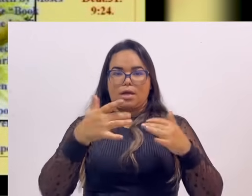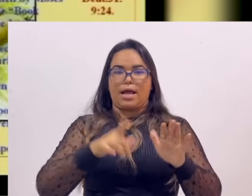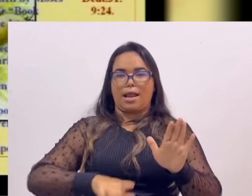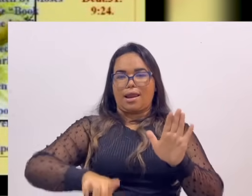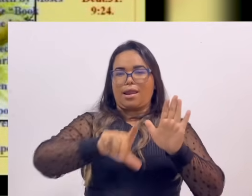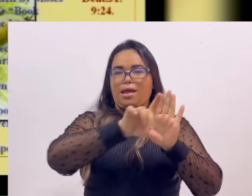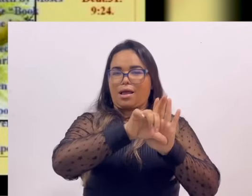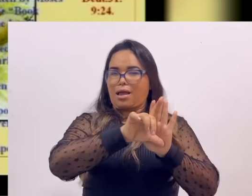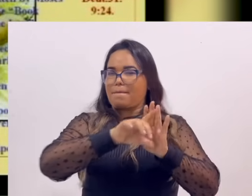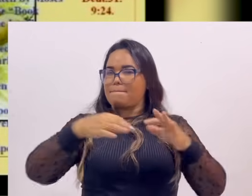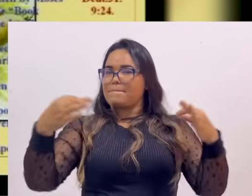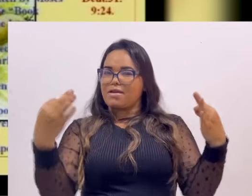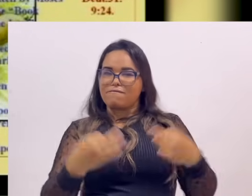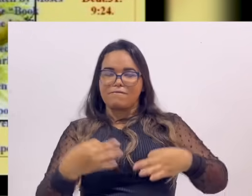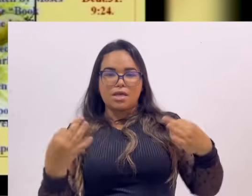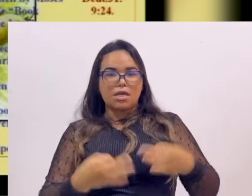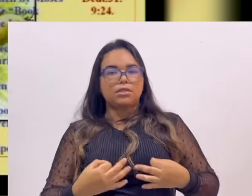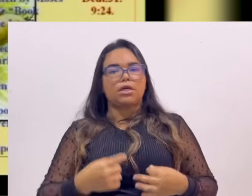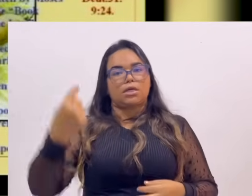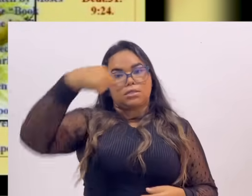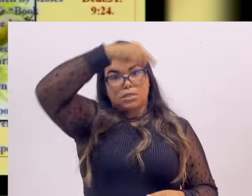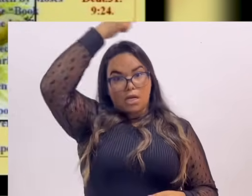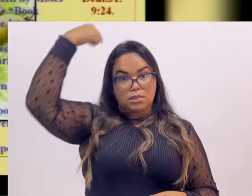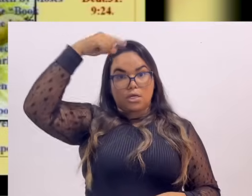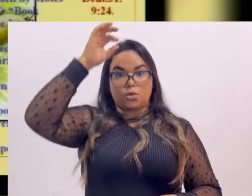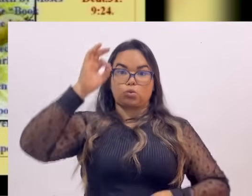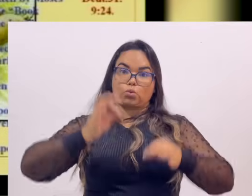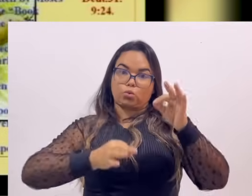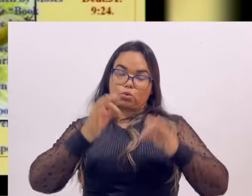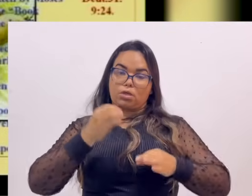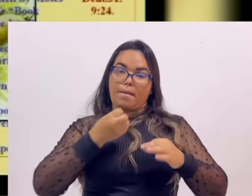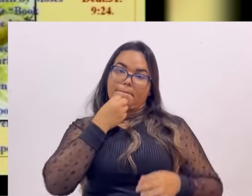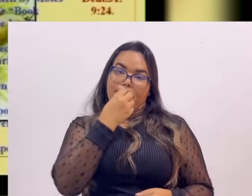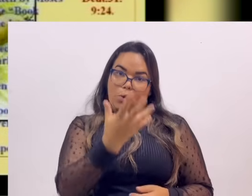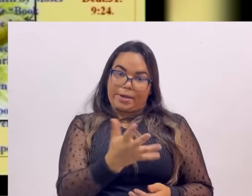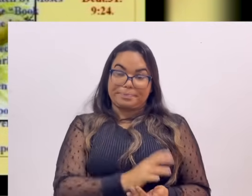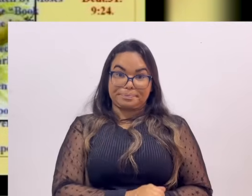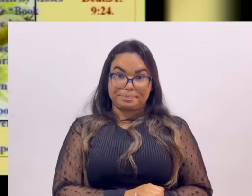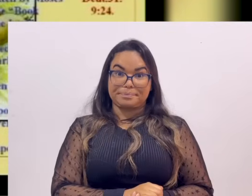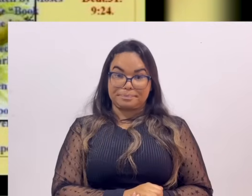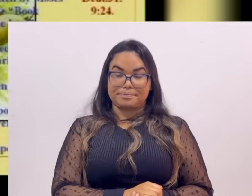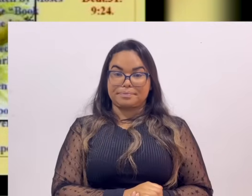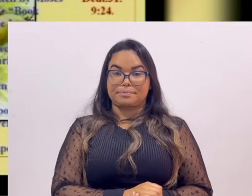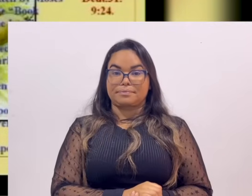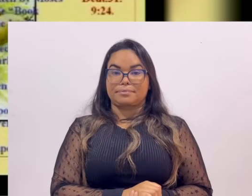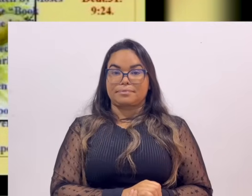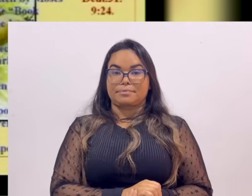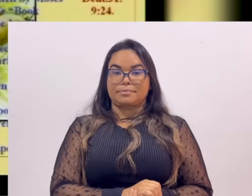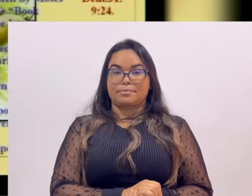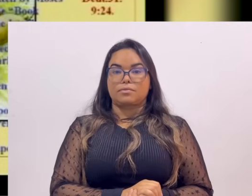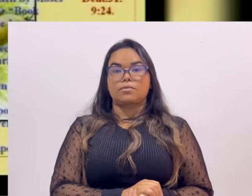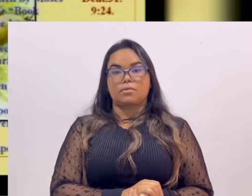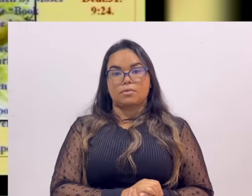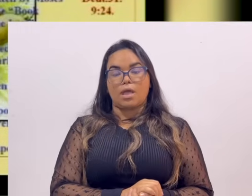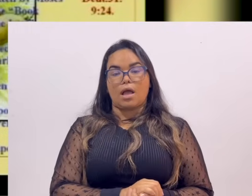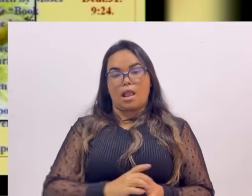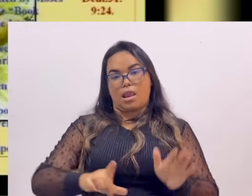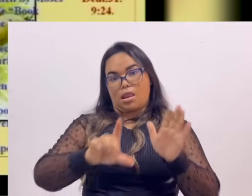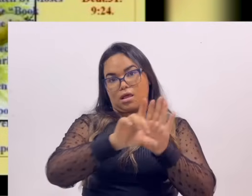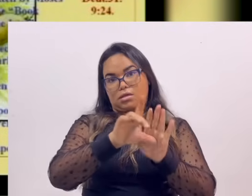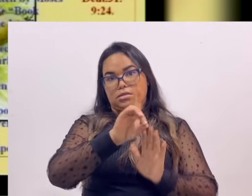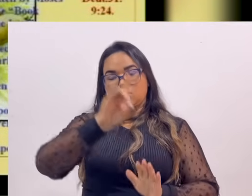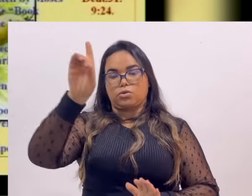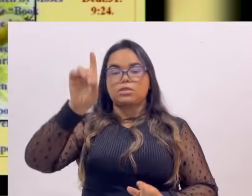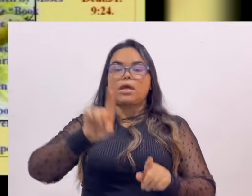dizem que a lei é completa, é perfeita, é santa, é justa e boa. Isso é o que diz acerca da lei de